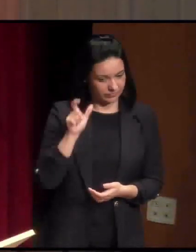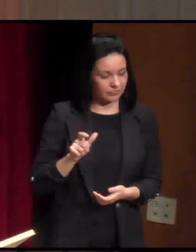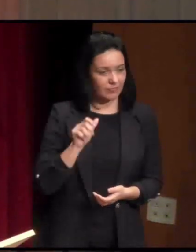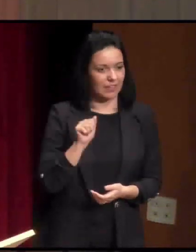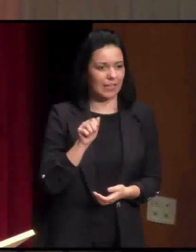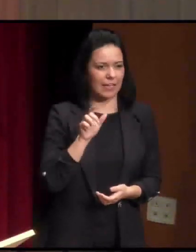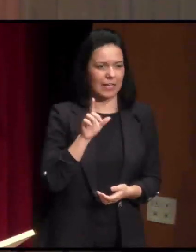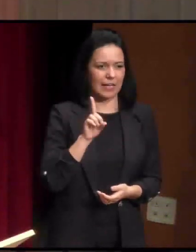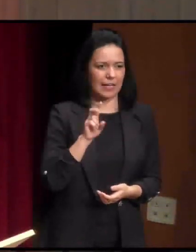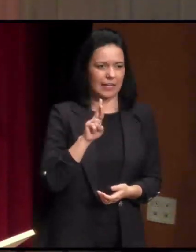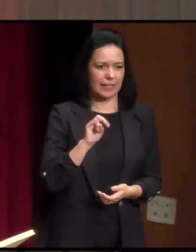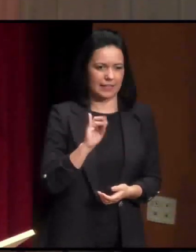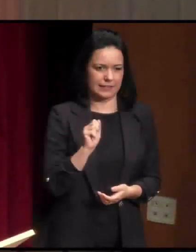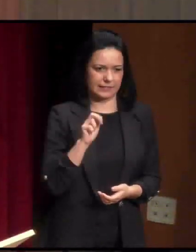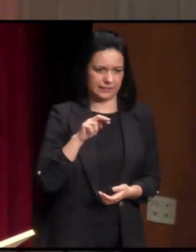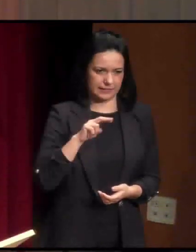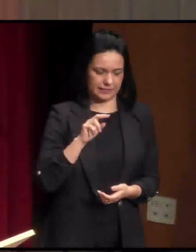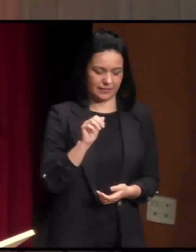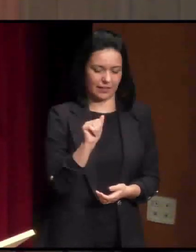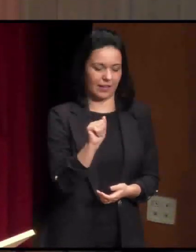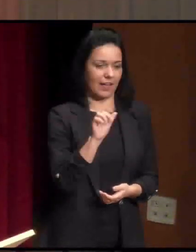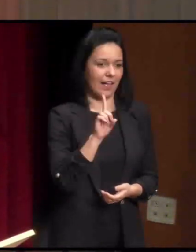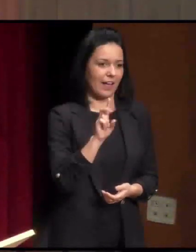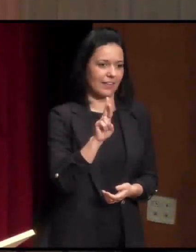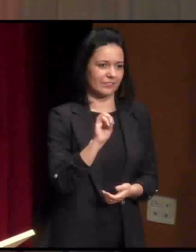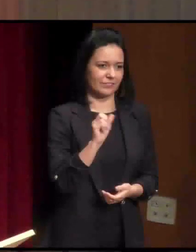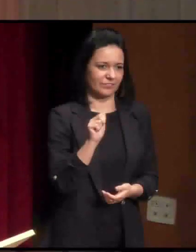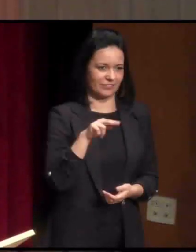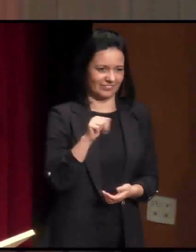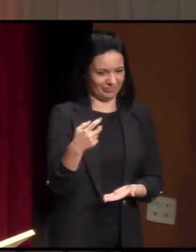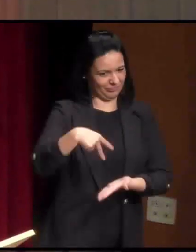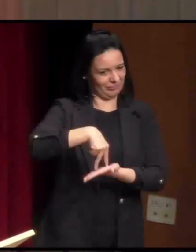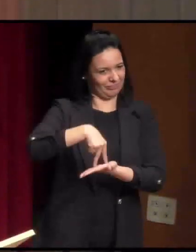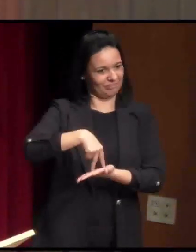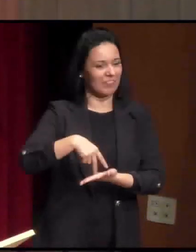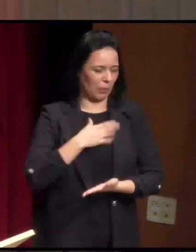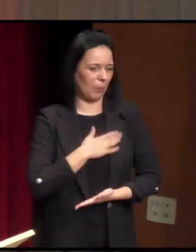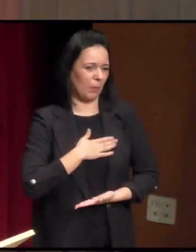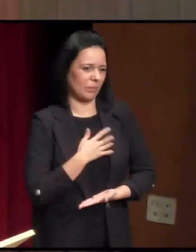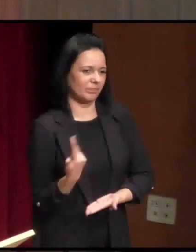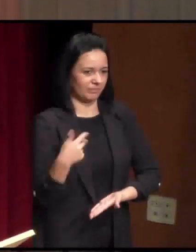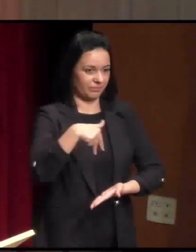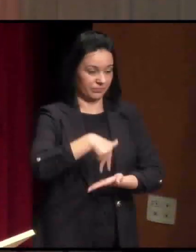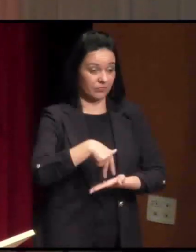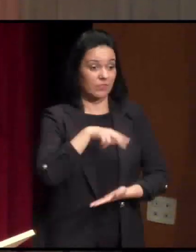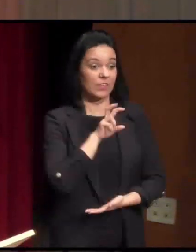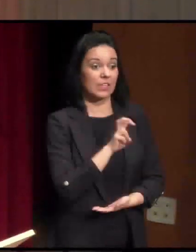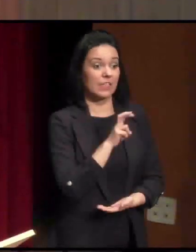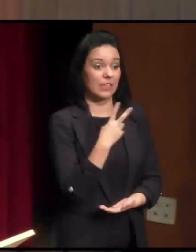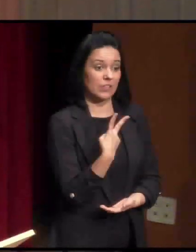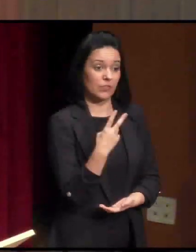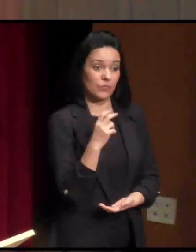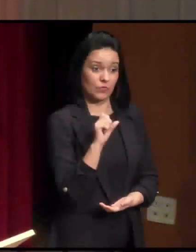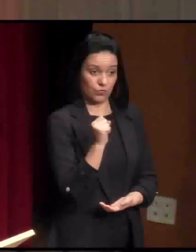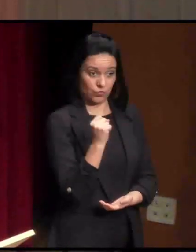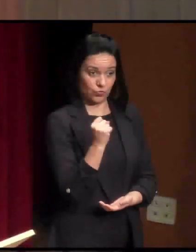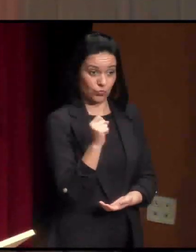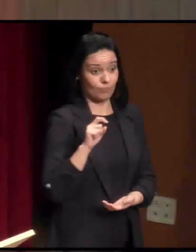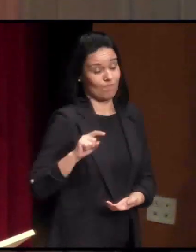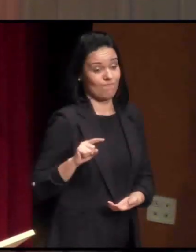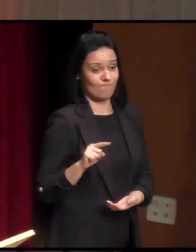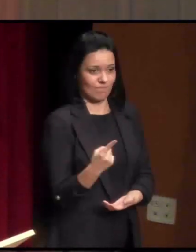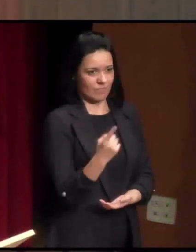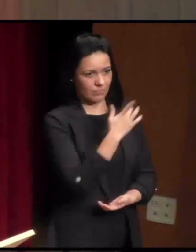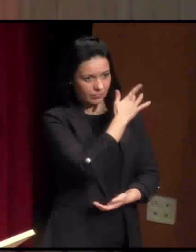528 mil. Adriana, fica de pé, por favor. Vou ficar em pé, porque fica eu também de pé. Adoro andar, gente. Olha só, 528 mil pessoas com perda total de